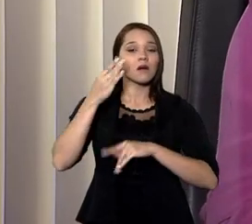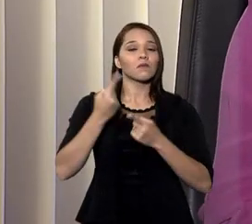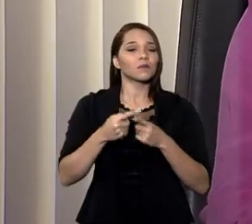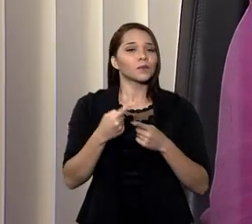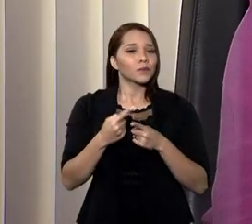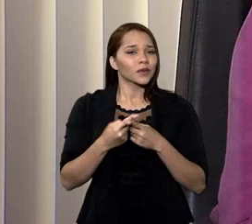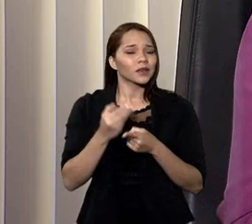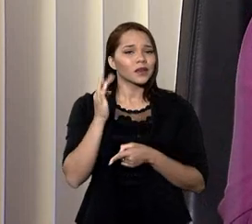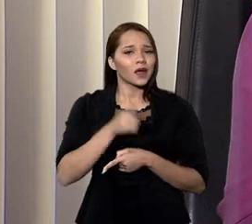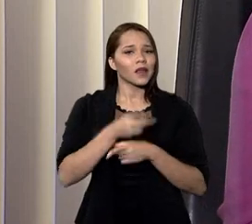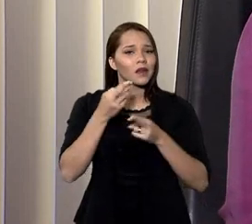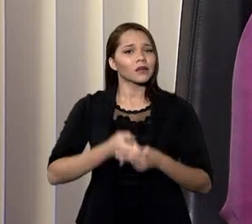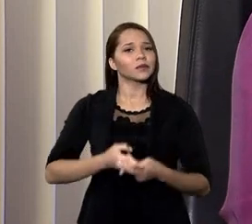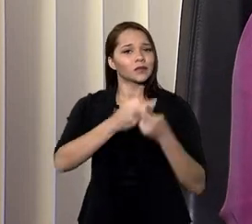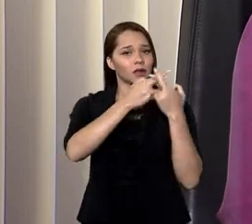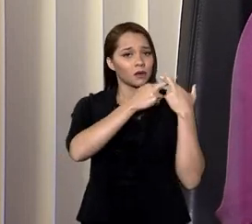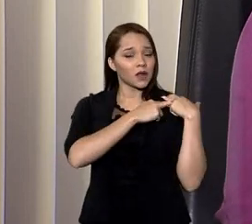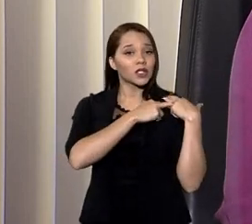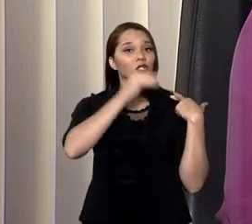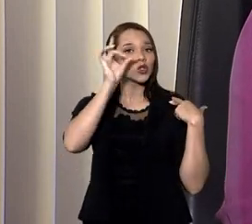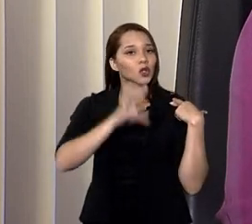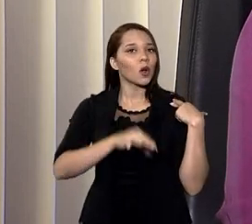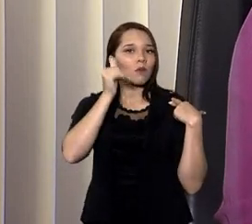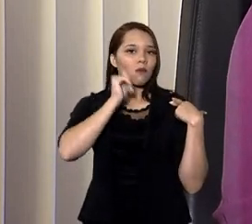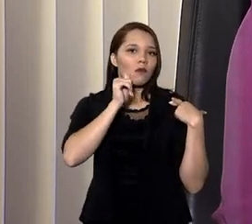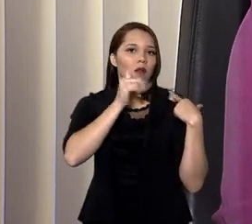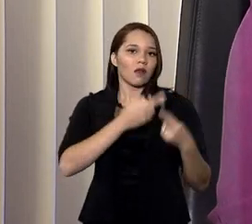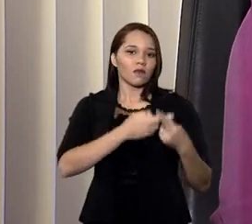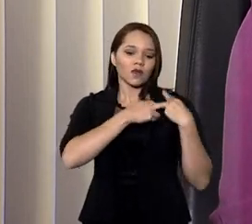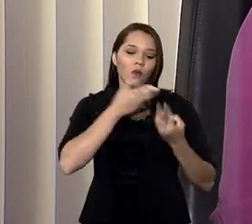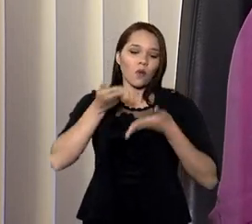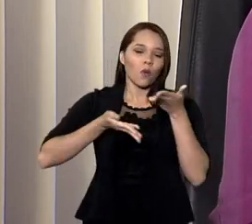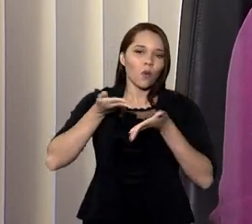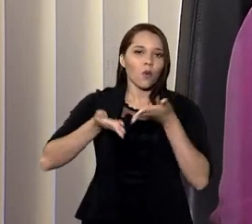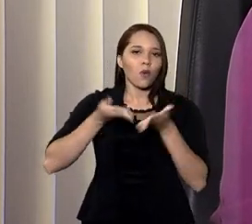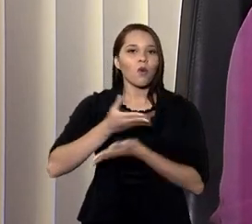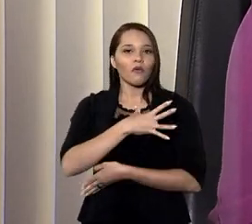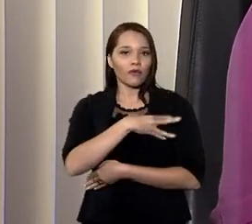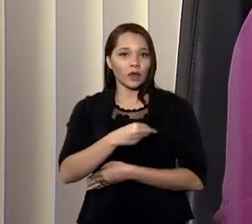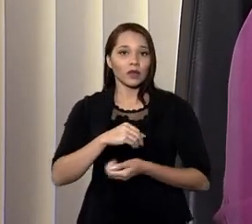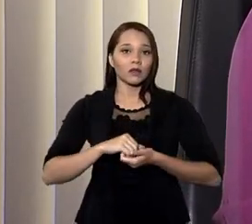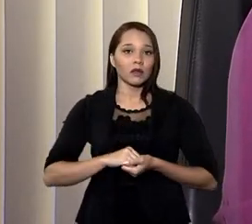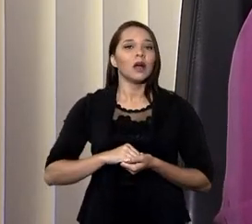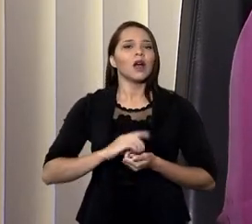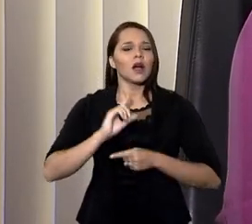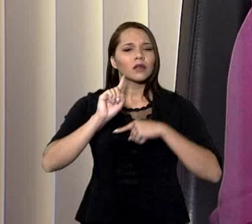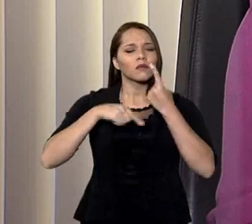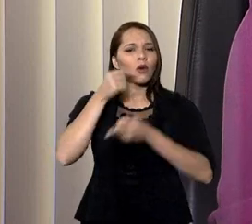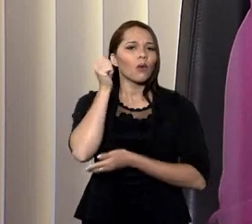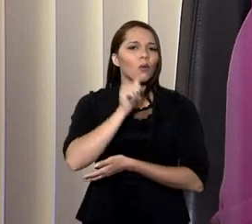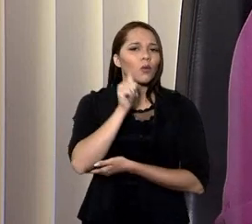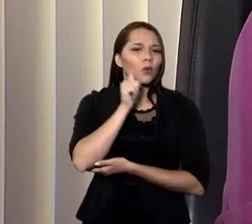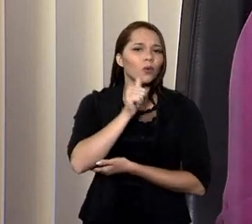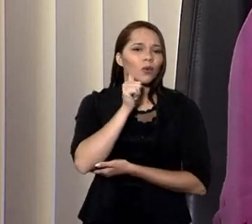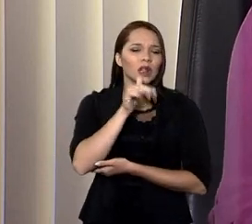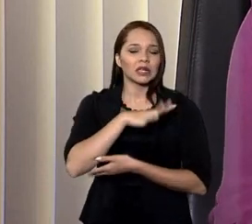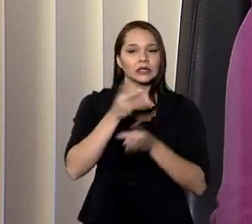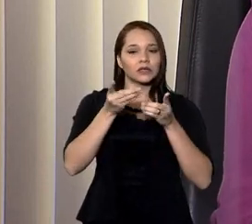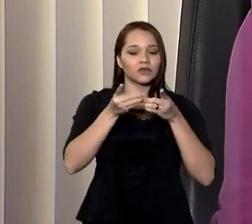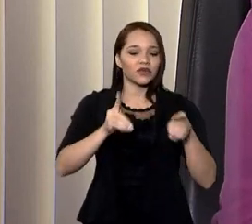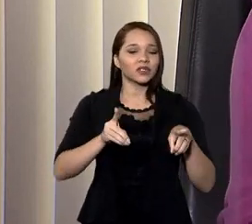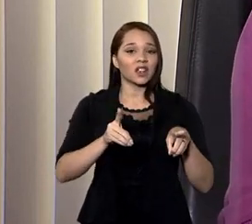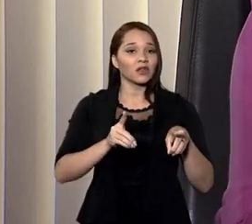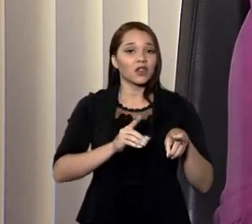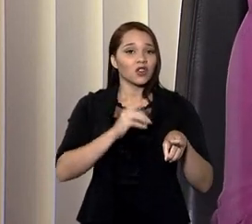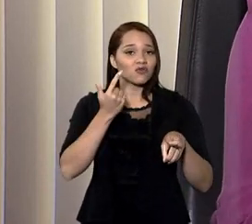era da responsabilidade tão somente da mulher a criação do filho então principalmente em que a mulher ela se divorciar se ela não